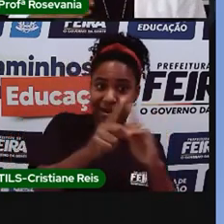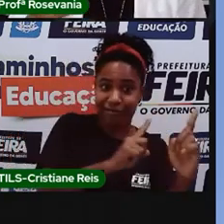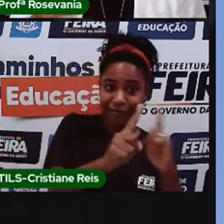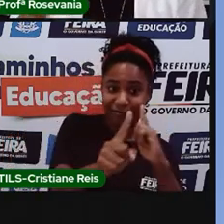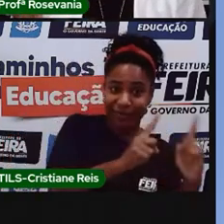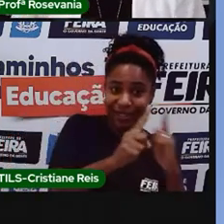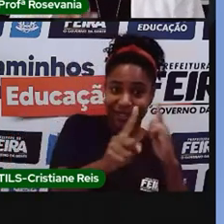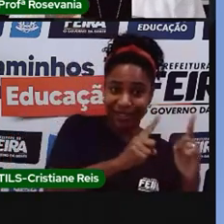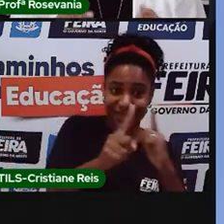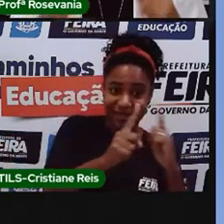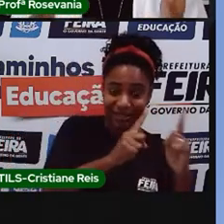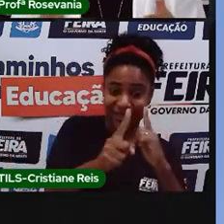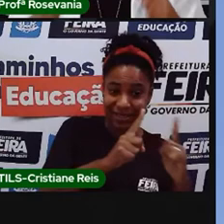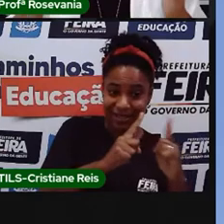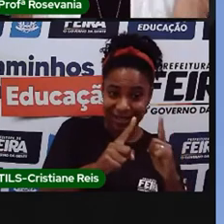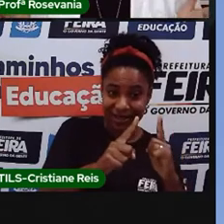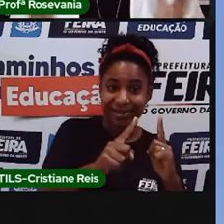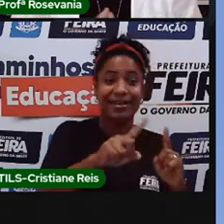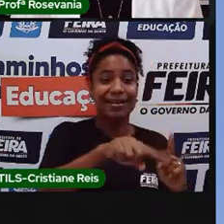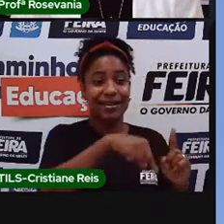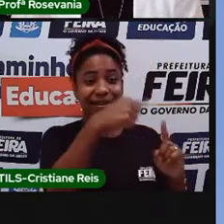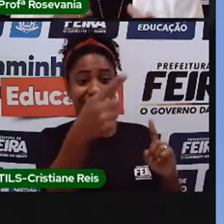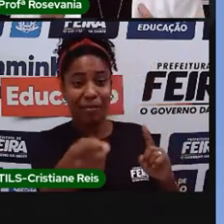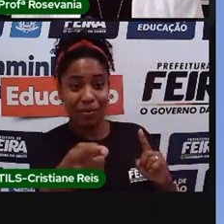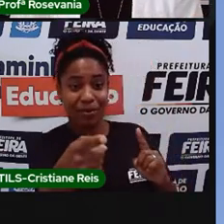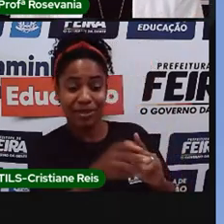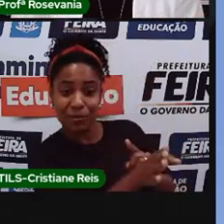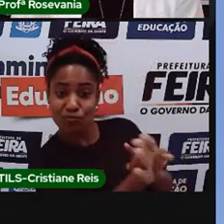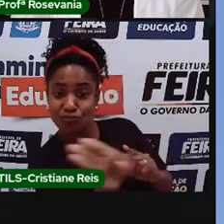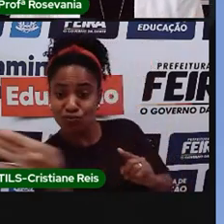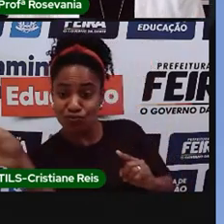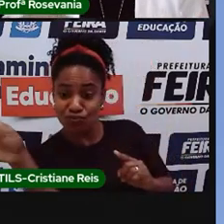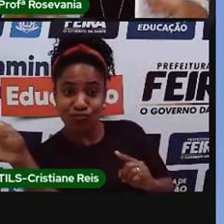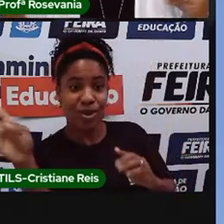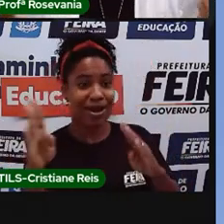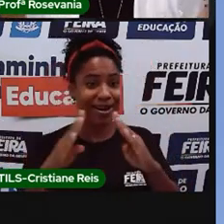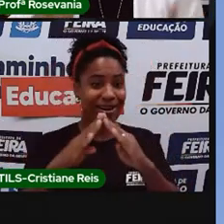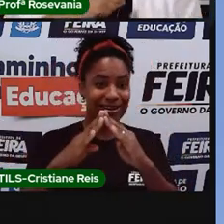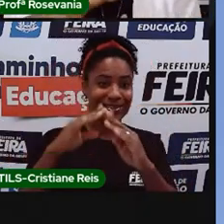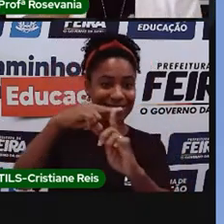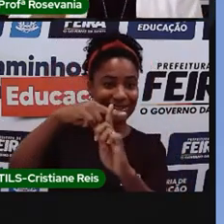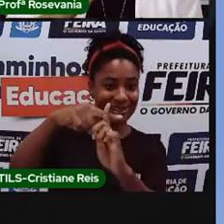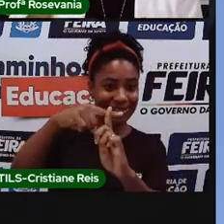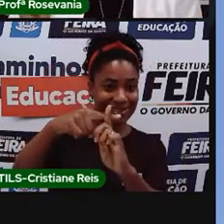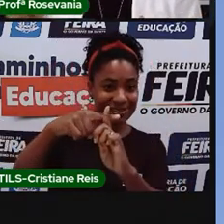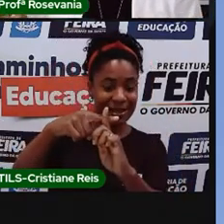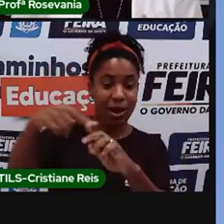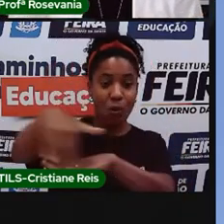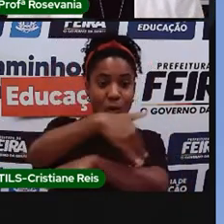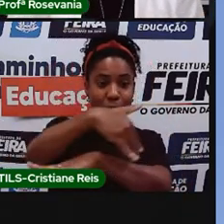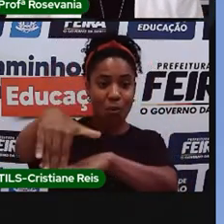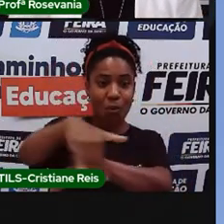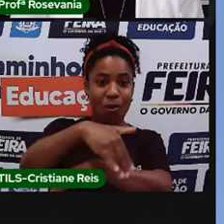entra na primeira rua à direita depois da igreja, que é a Rua 13. Então a gente explica e faz esse